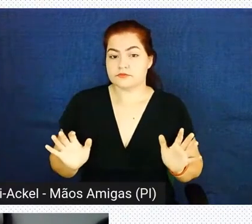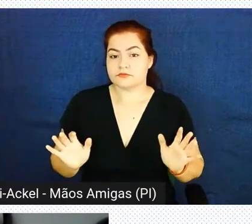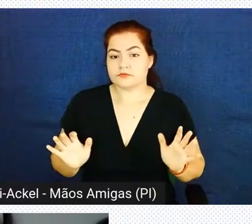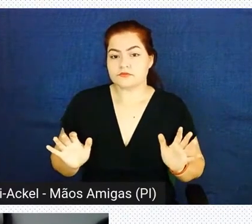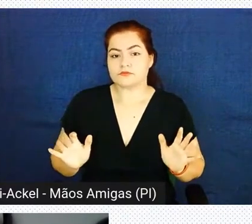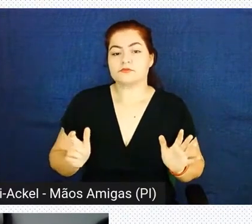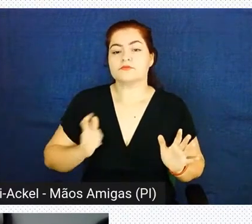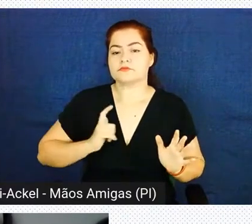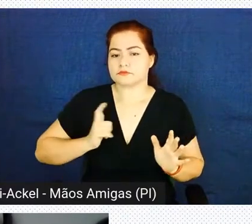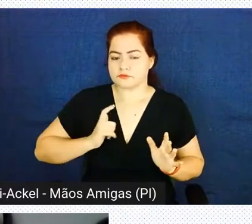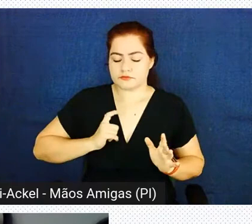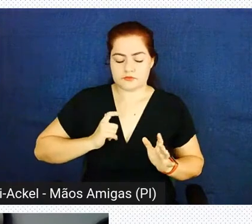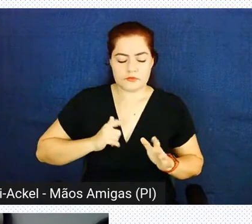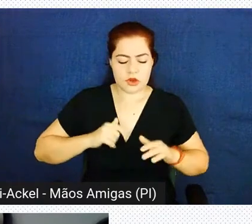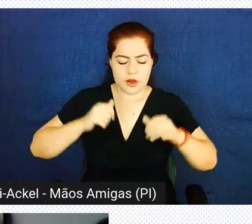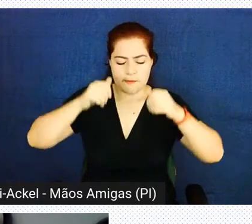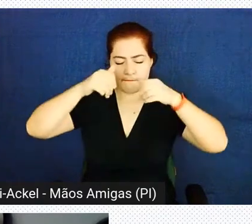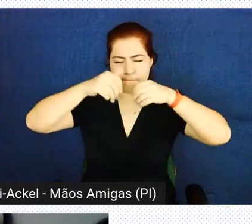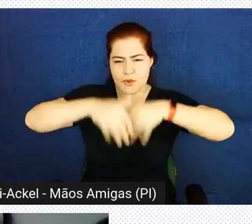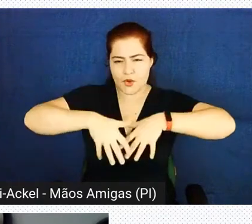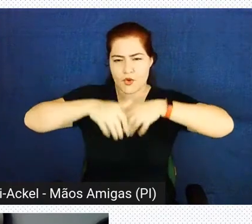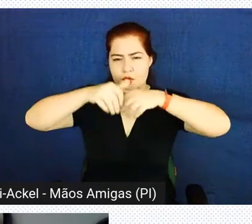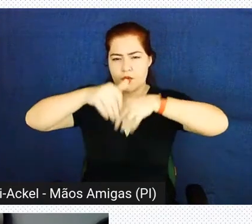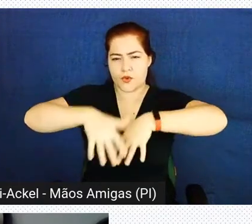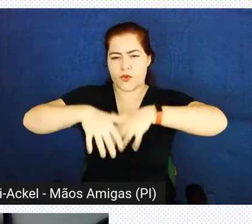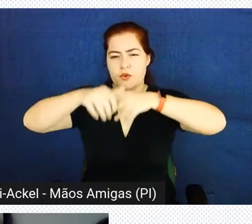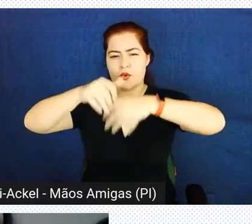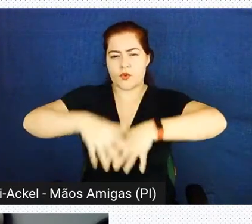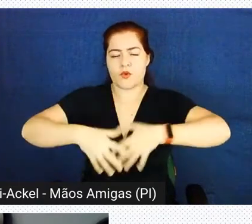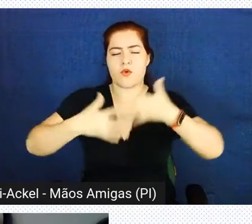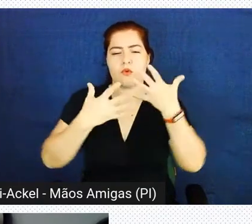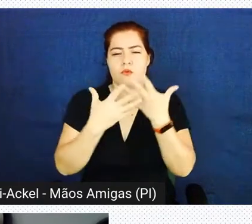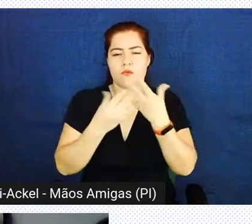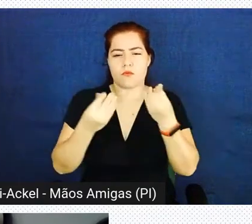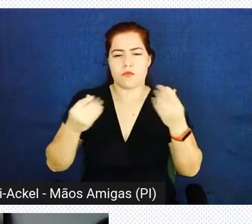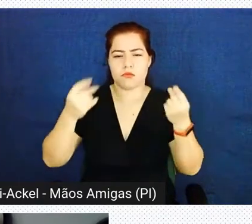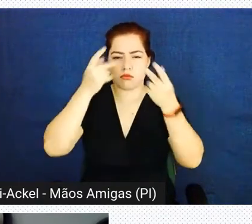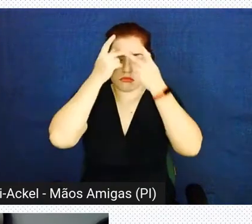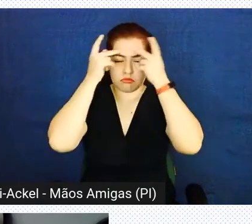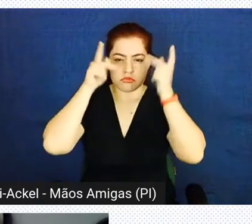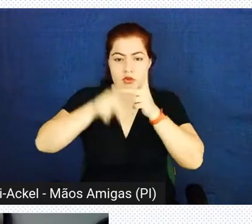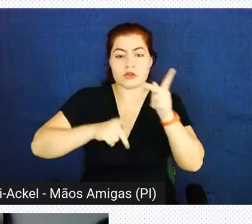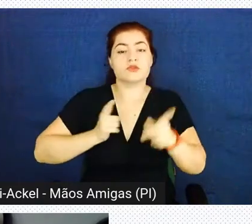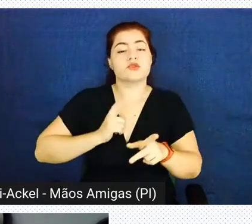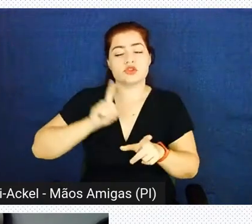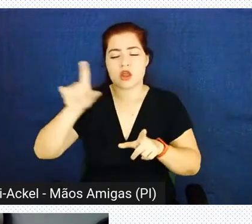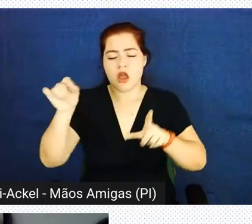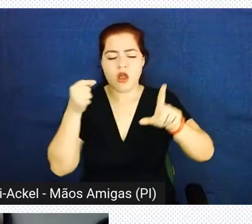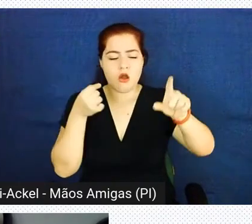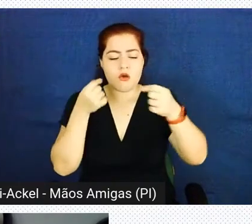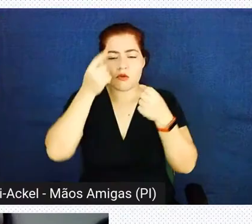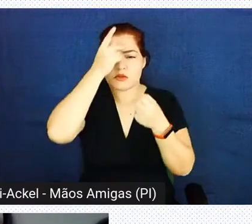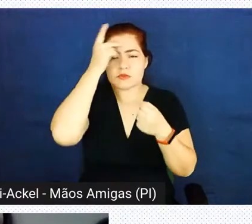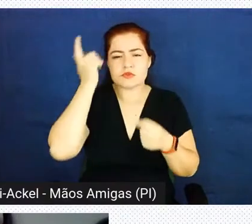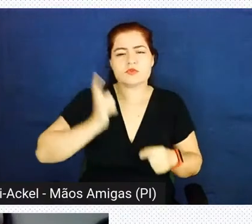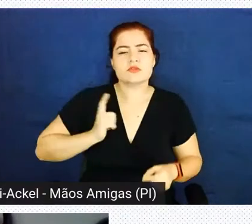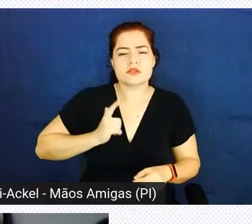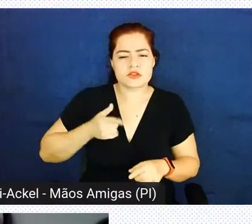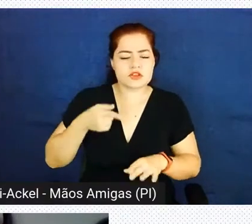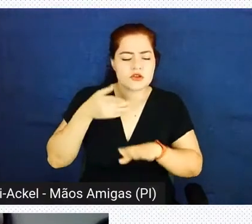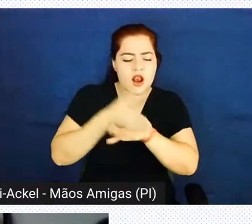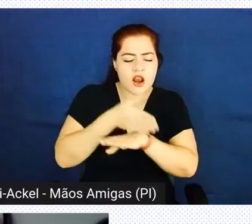daquela multidão que ali estava, tinha aqueles que estavam ali com sinceridade. Estavam